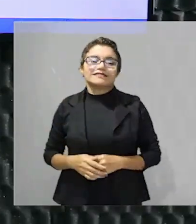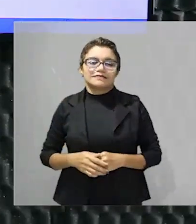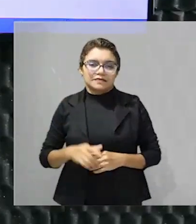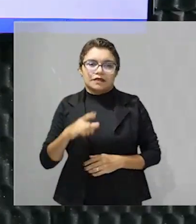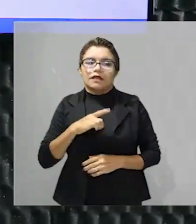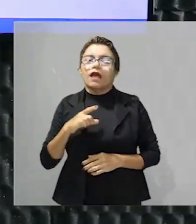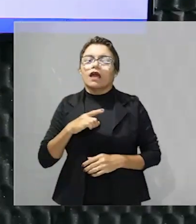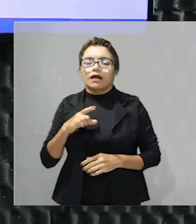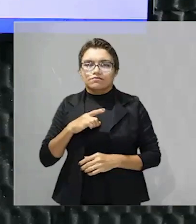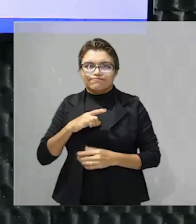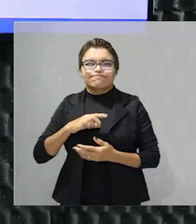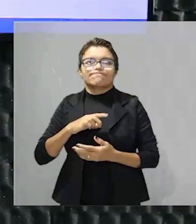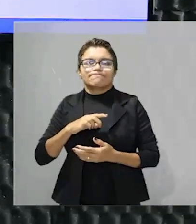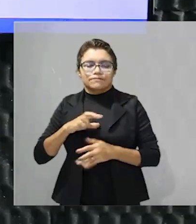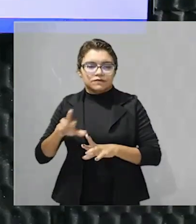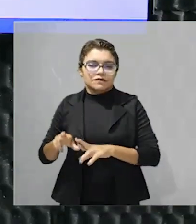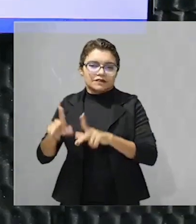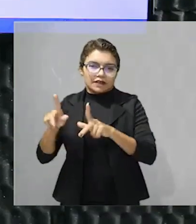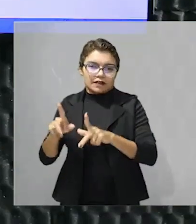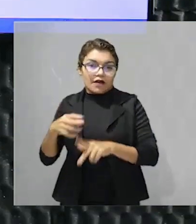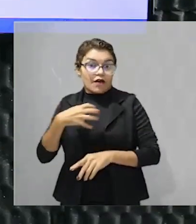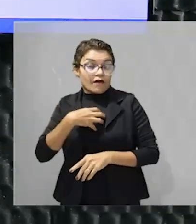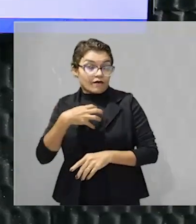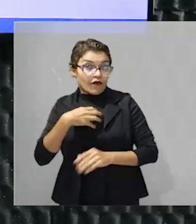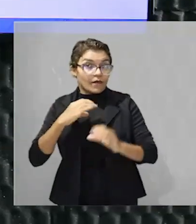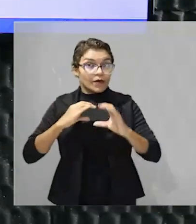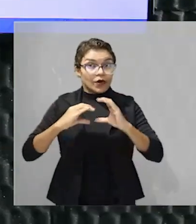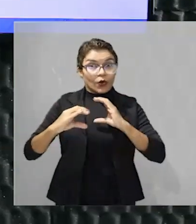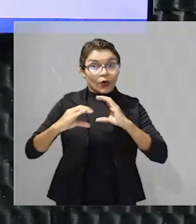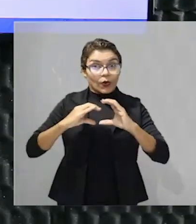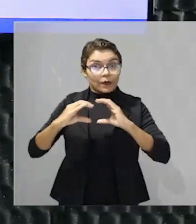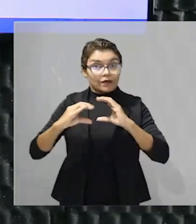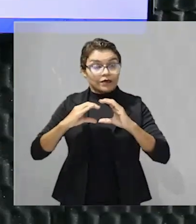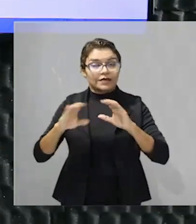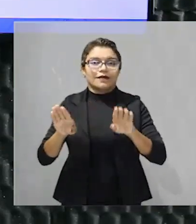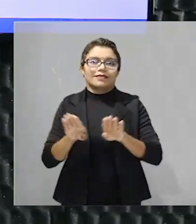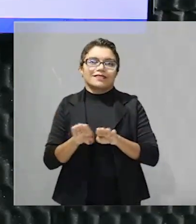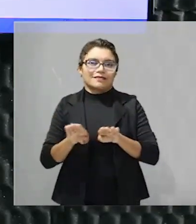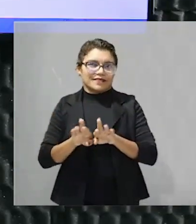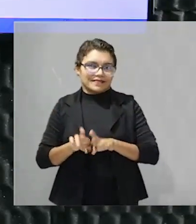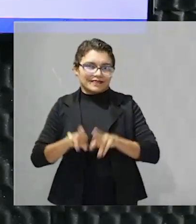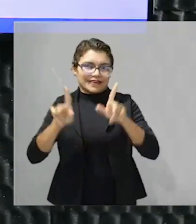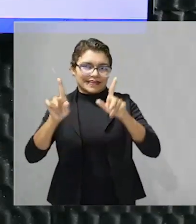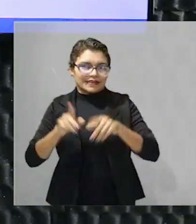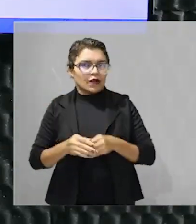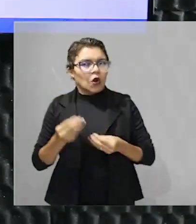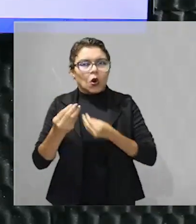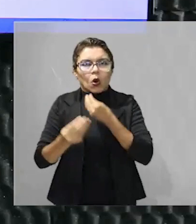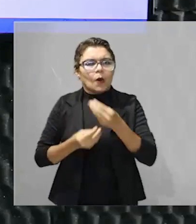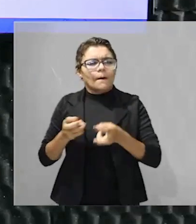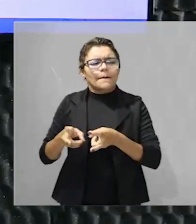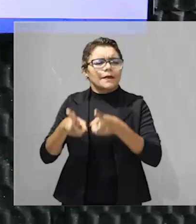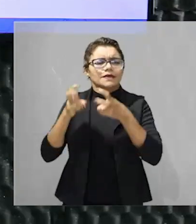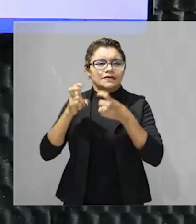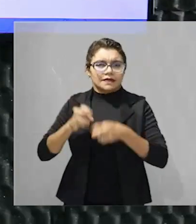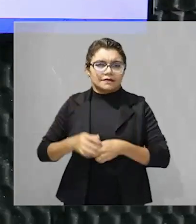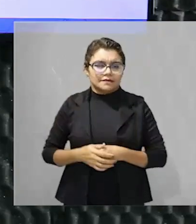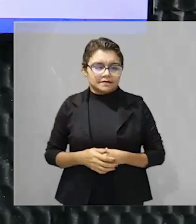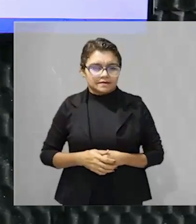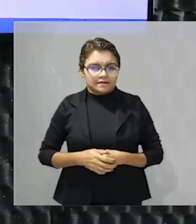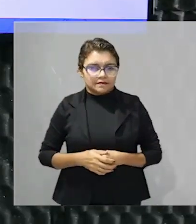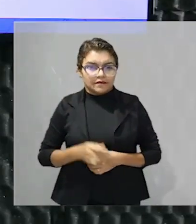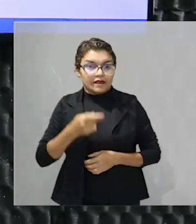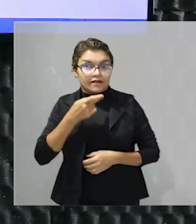bastante diferentes. E a forma que elas se comunicam também é diferente. Como que você percebe isso? Olha a